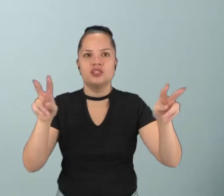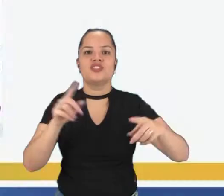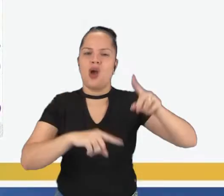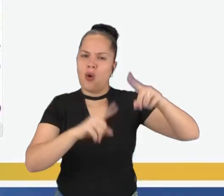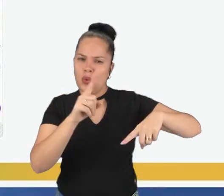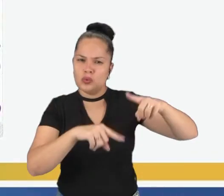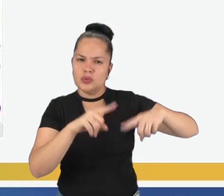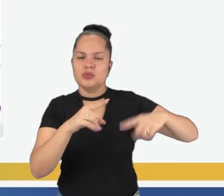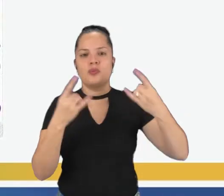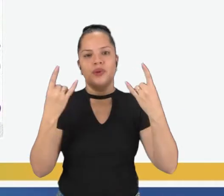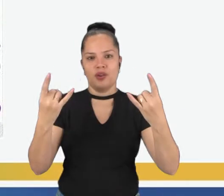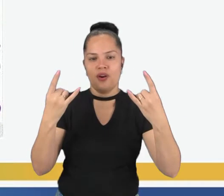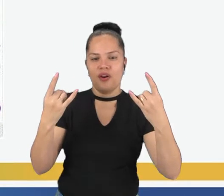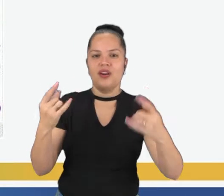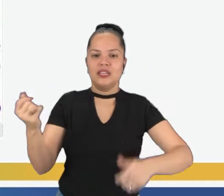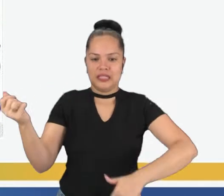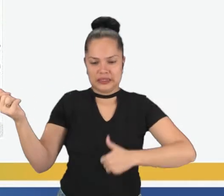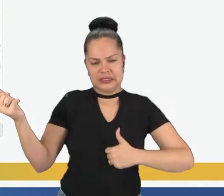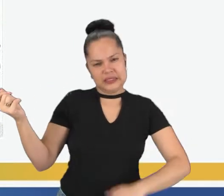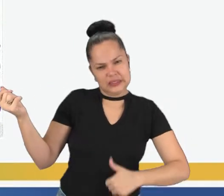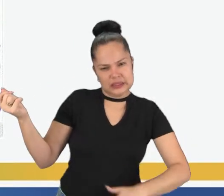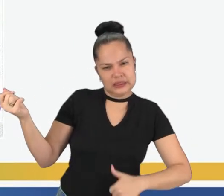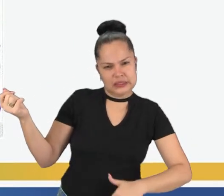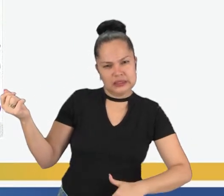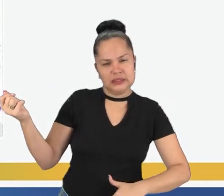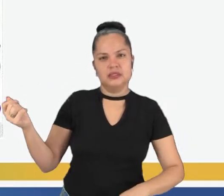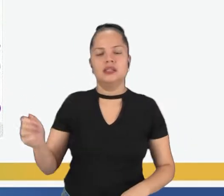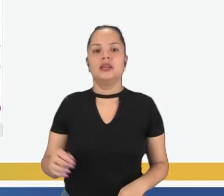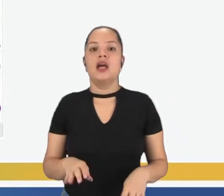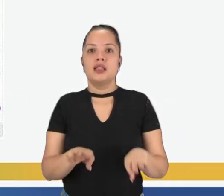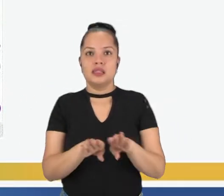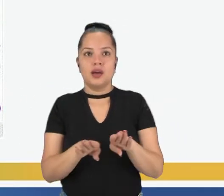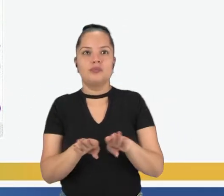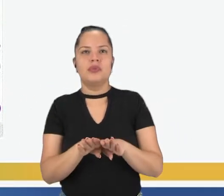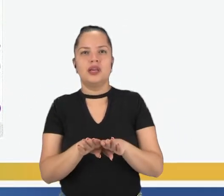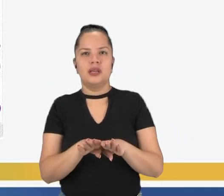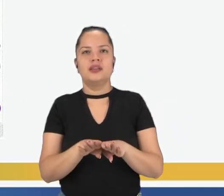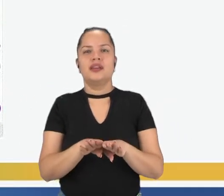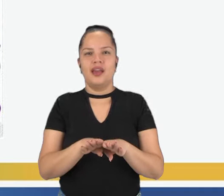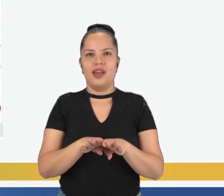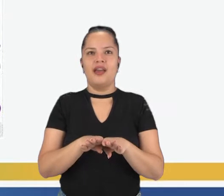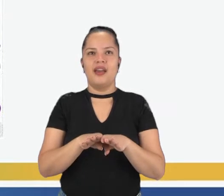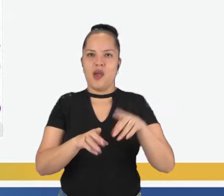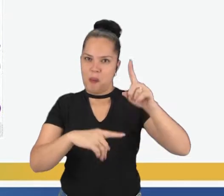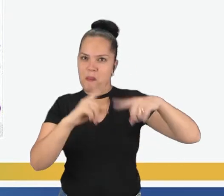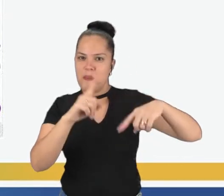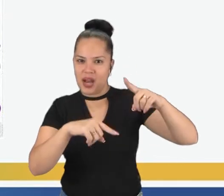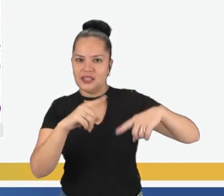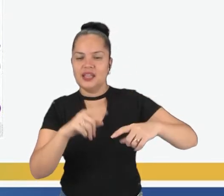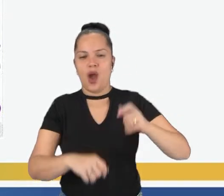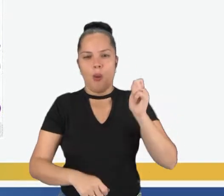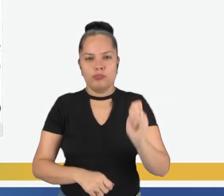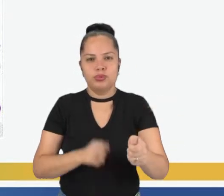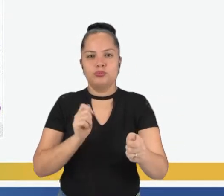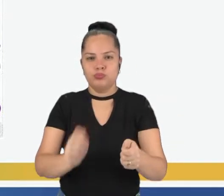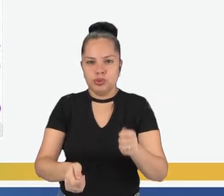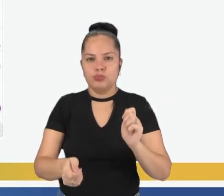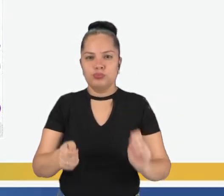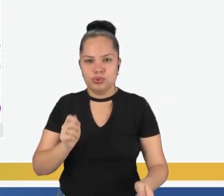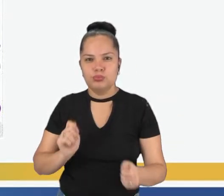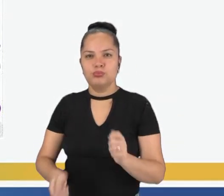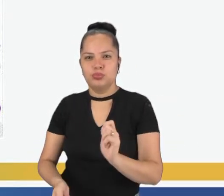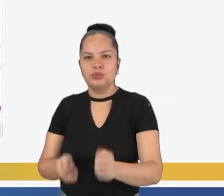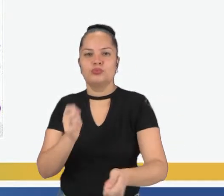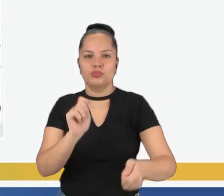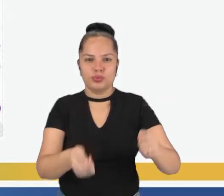do rock? Nós temos as guitarras elétricas, nós temos os sintetizadores, a bateria. Então, um instrumento